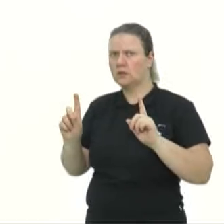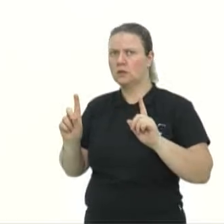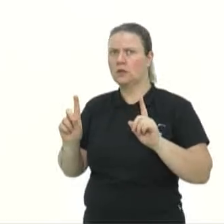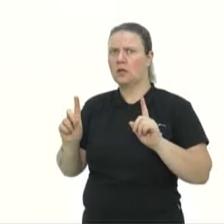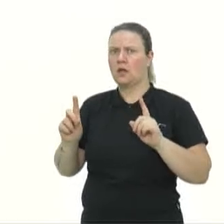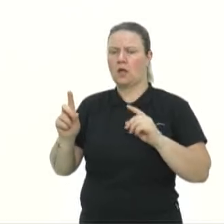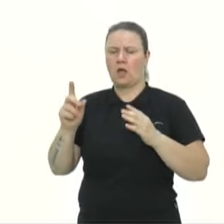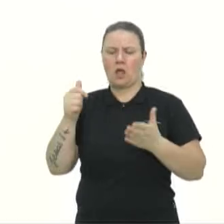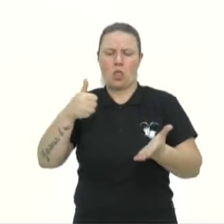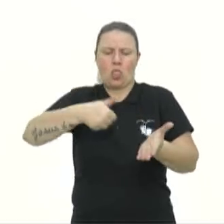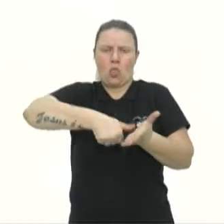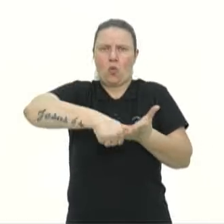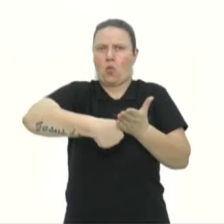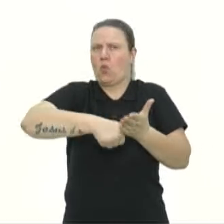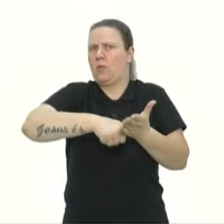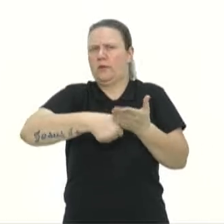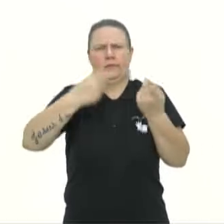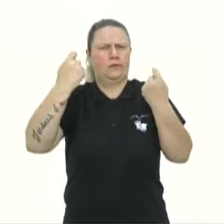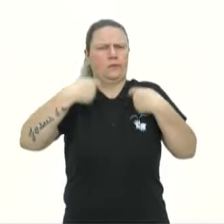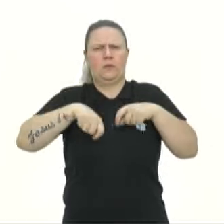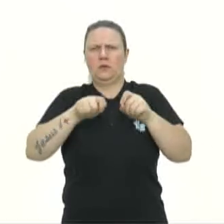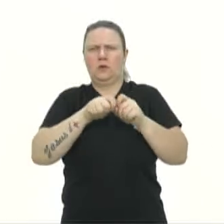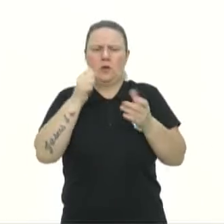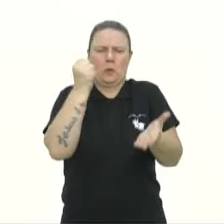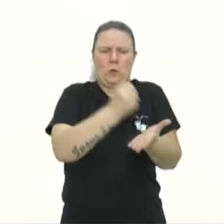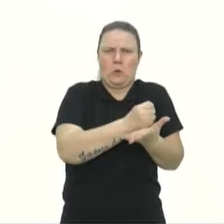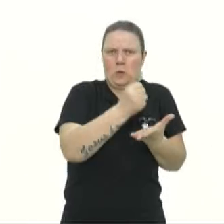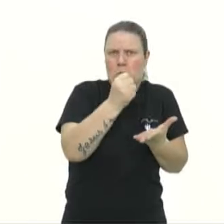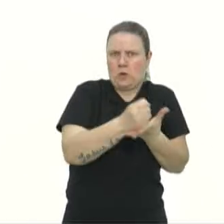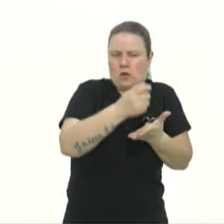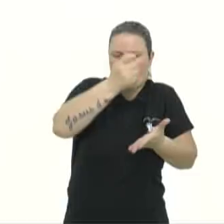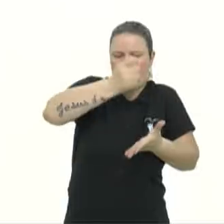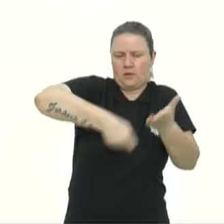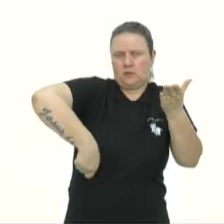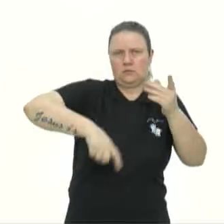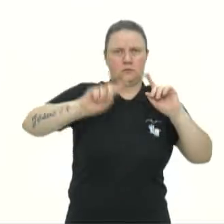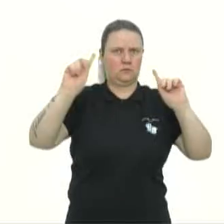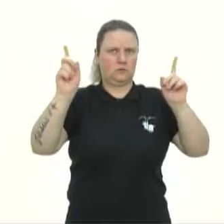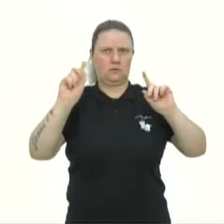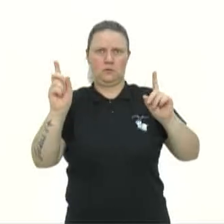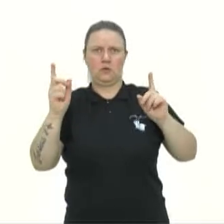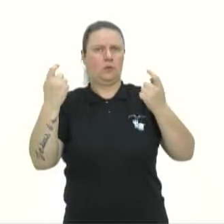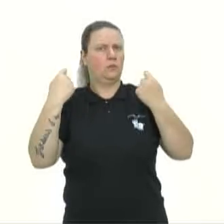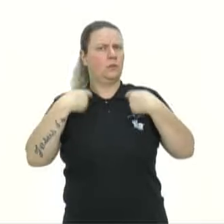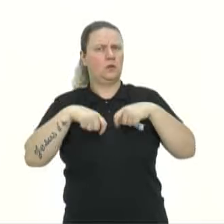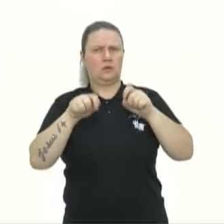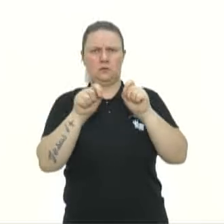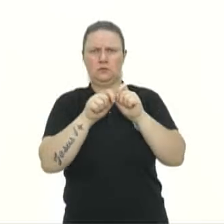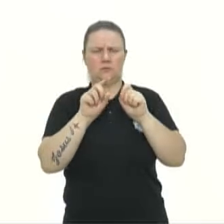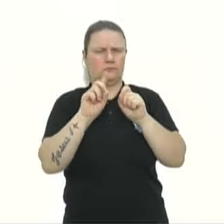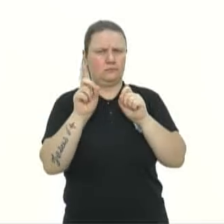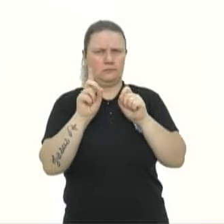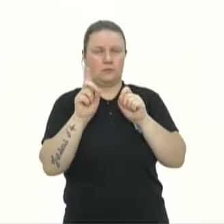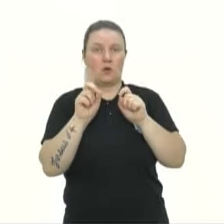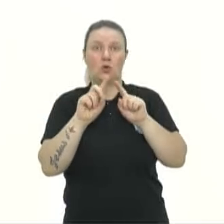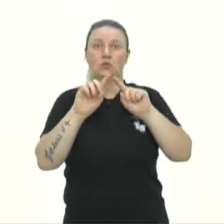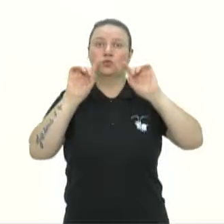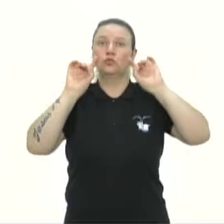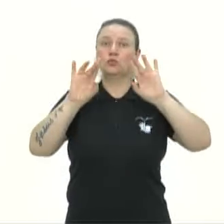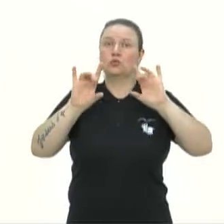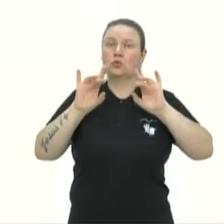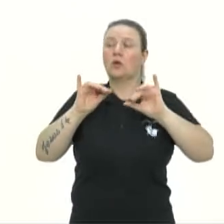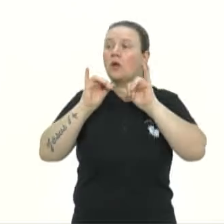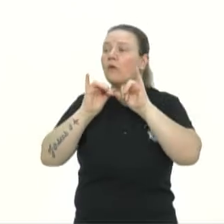qualquer documento ou em cartório, nem mesmo em testamento. Basta